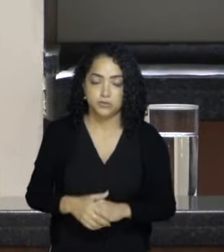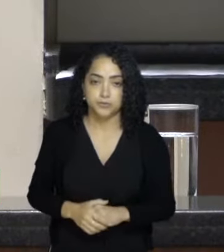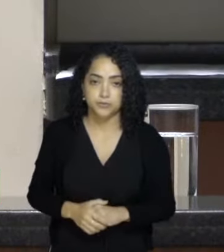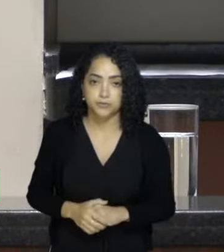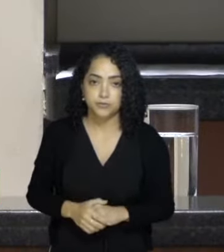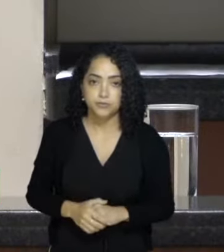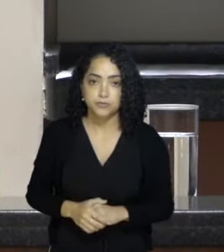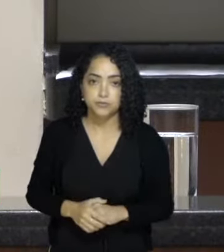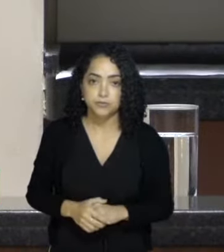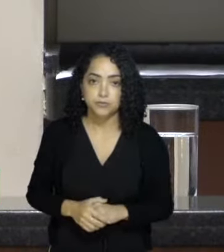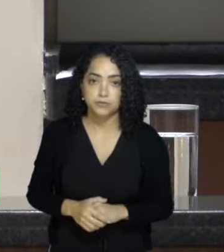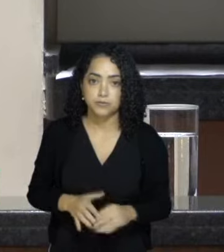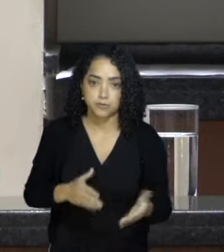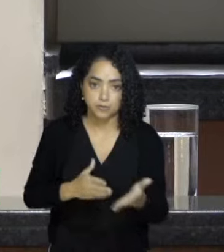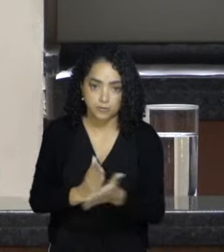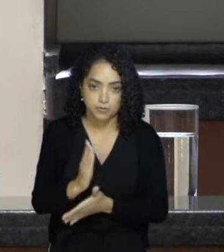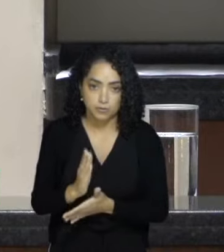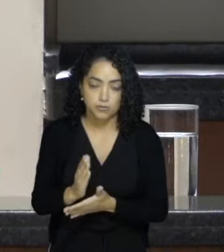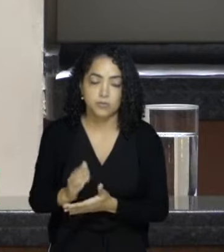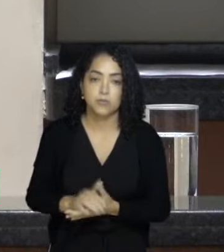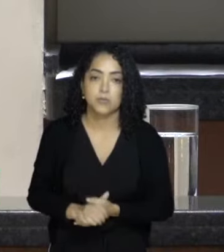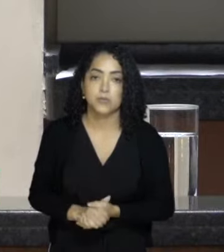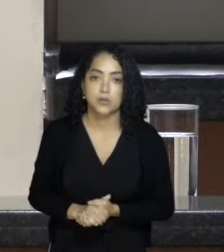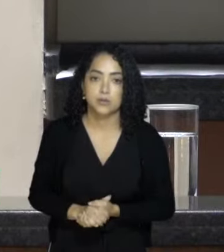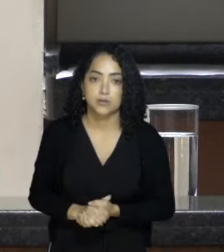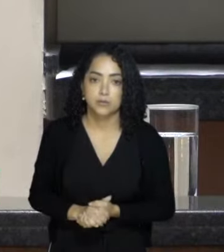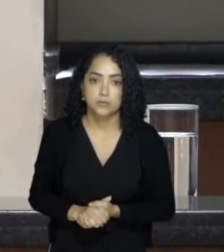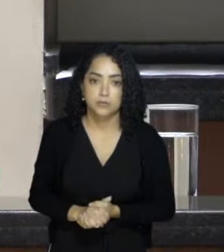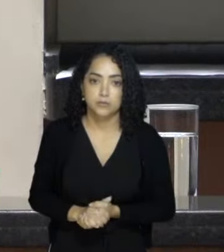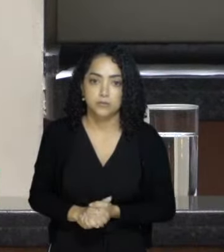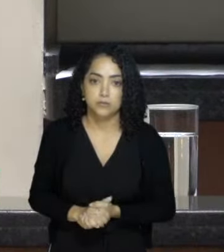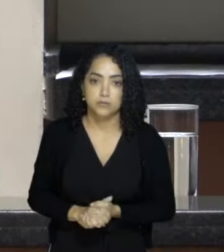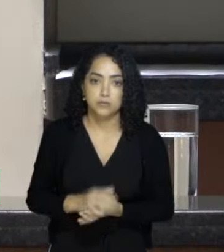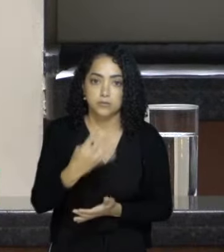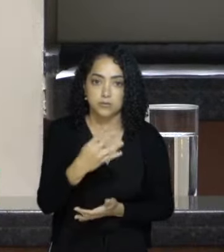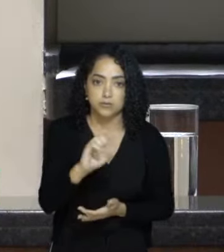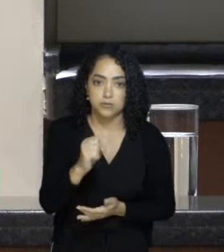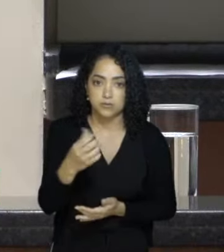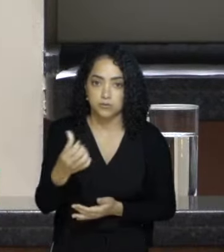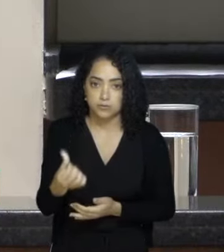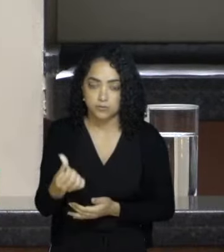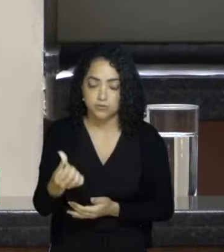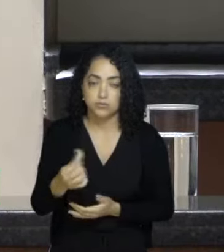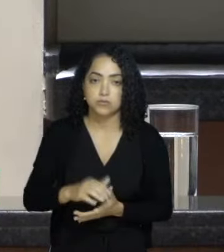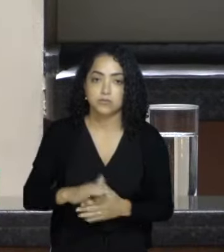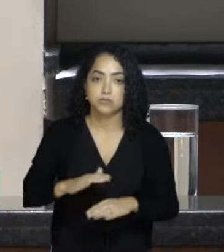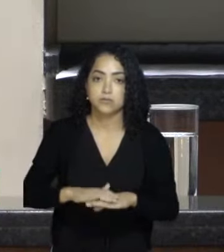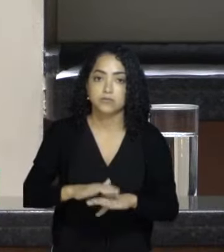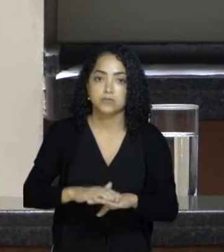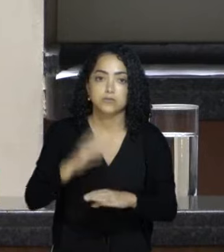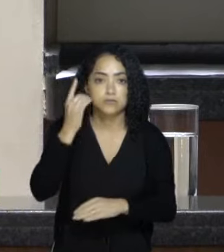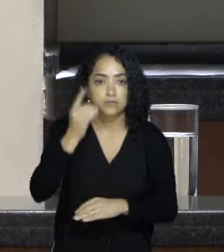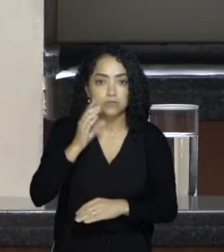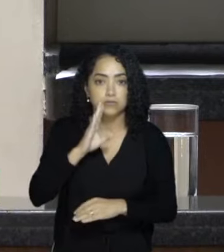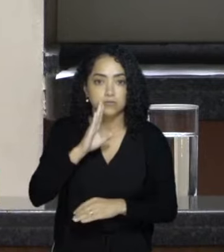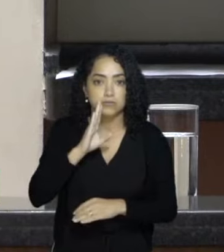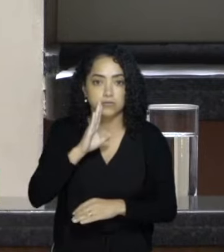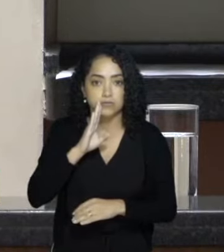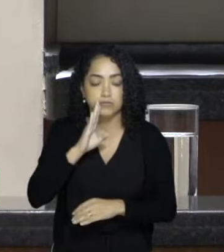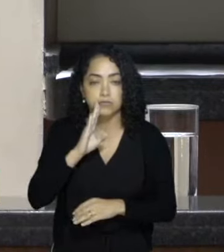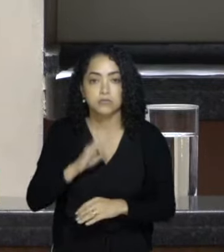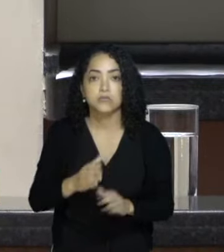encontram. Aprovado por unanimidade. Moção 486-2023, autoria do deputado Nilson Berlanda,